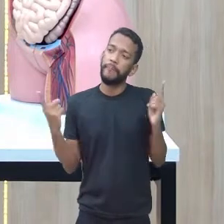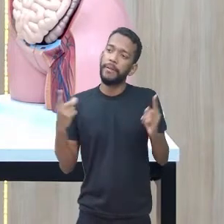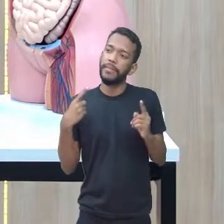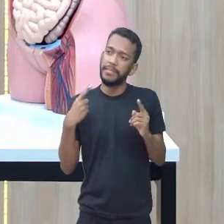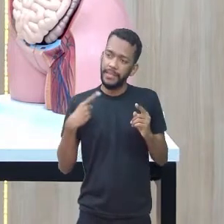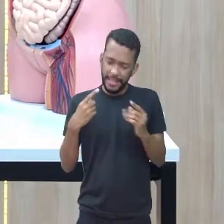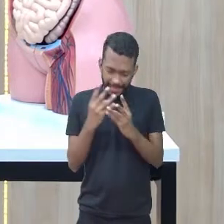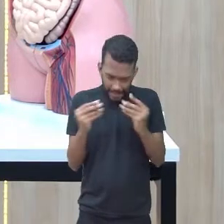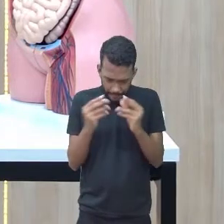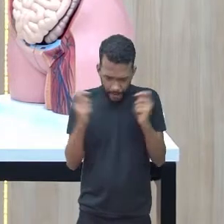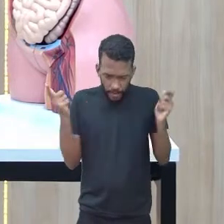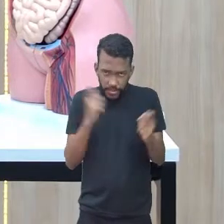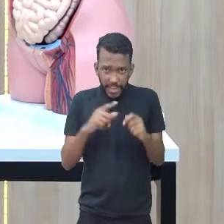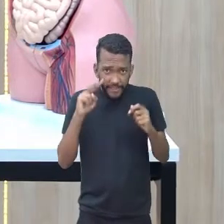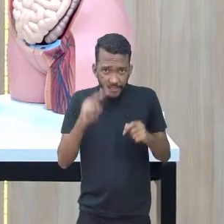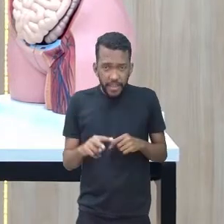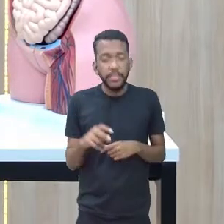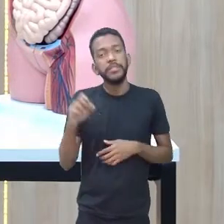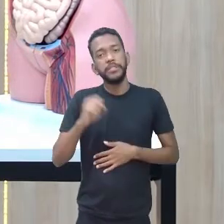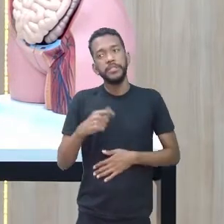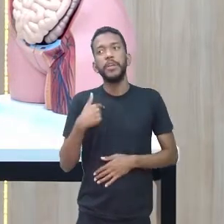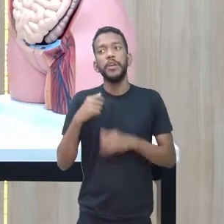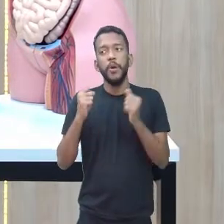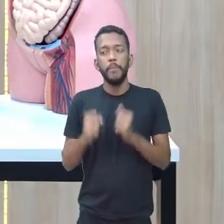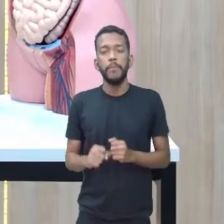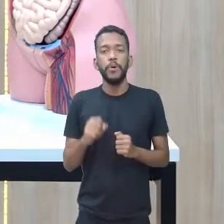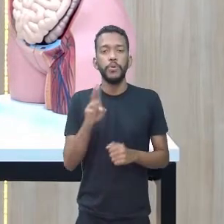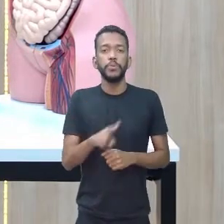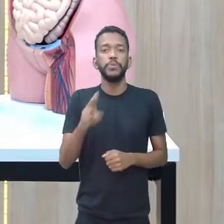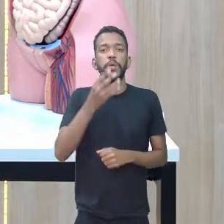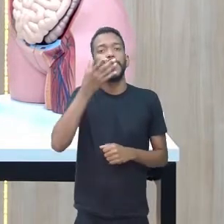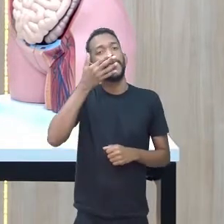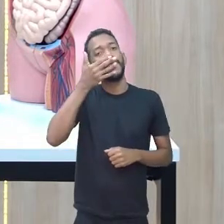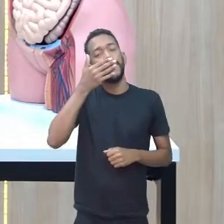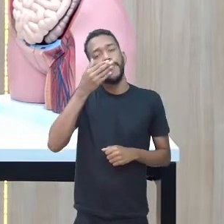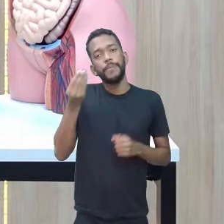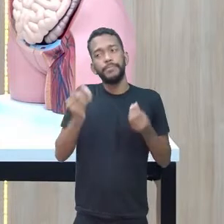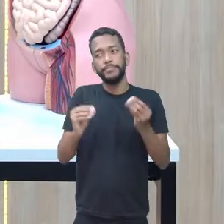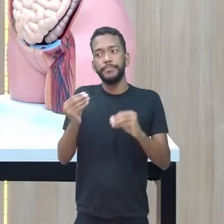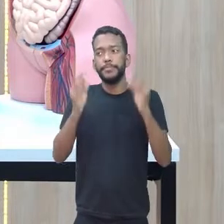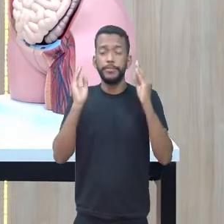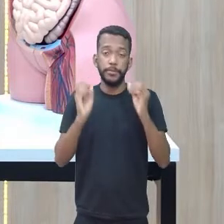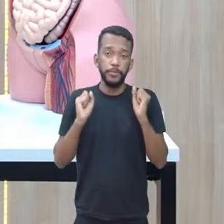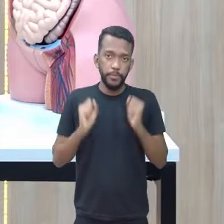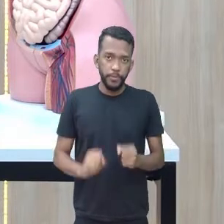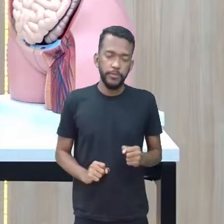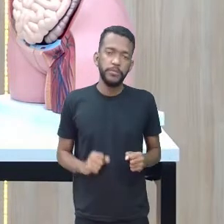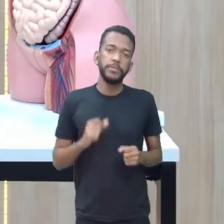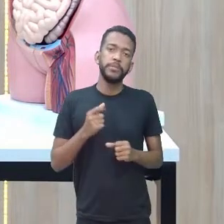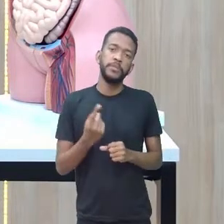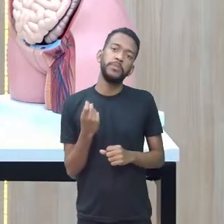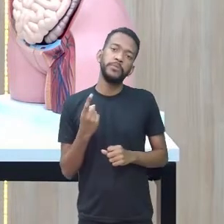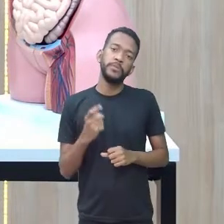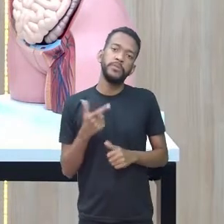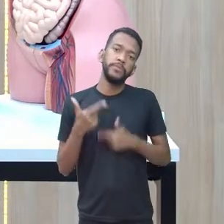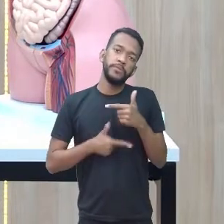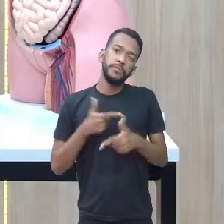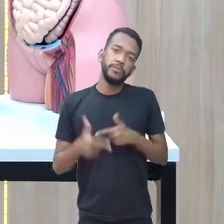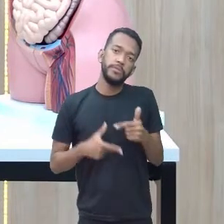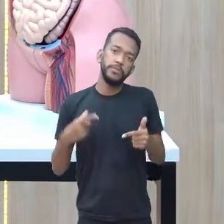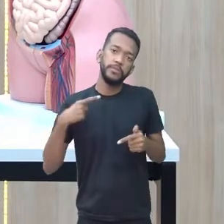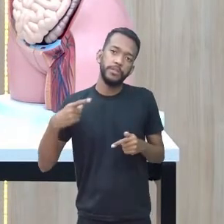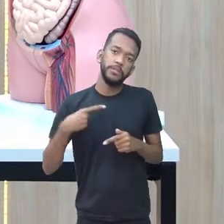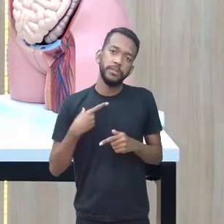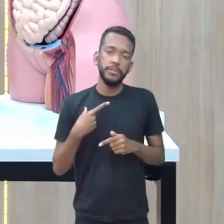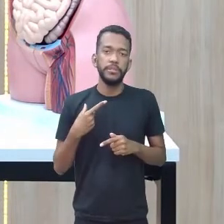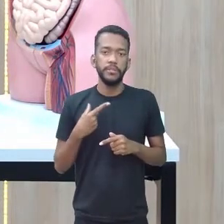vai ver? Vamos. Agora, eu poderia utilizar aqui um corante, uma substância colorida, que a única função era tingir,